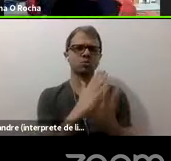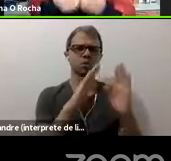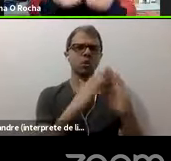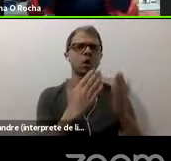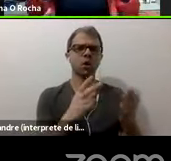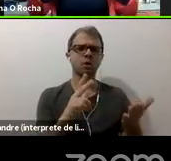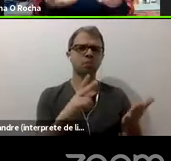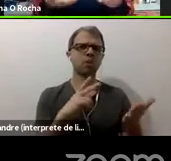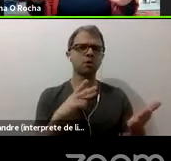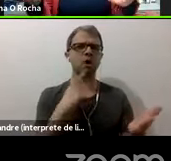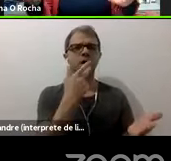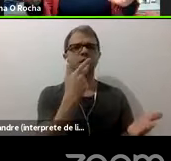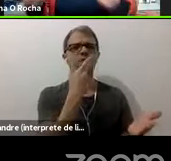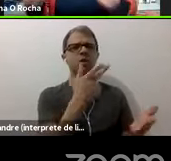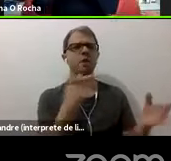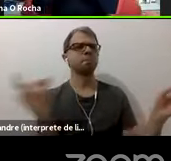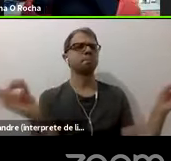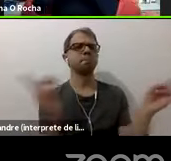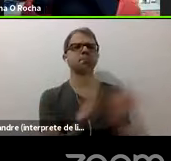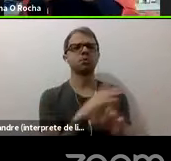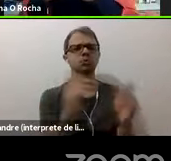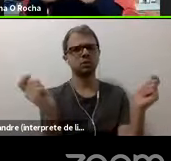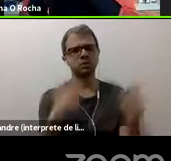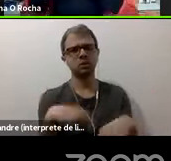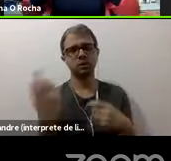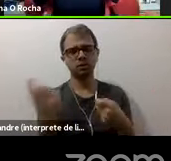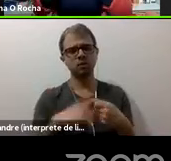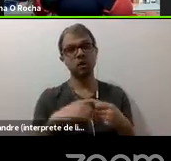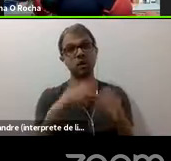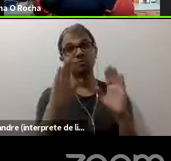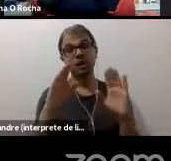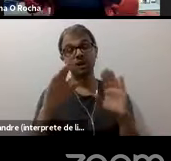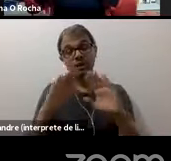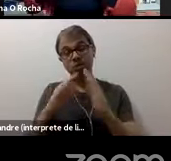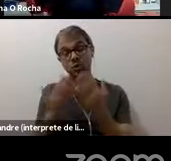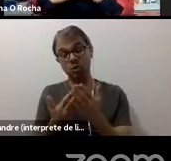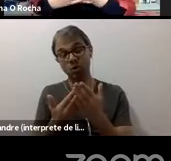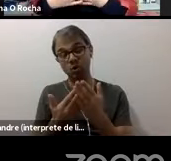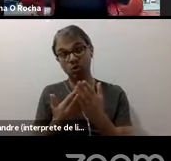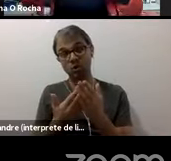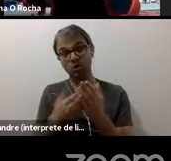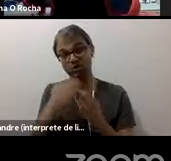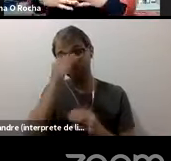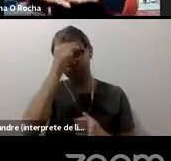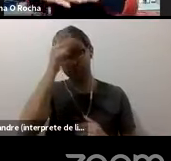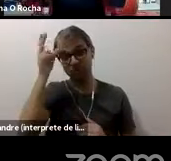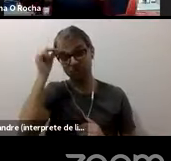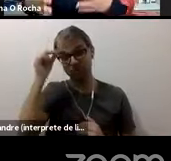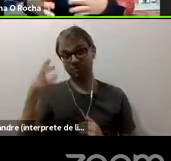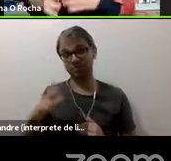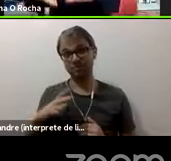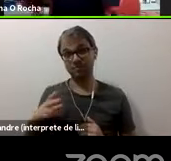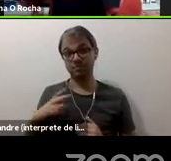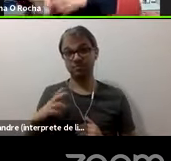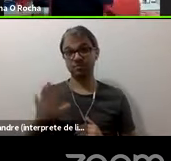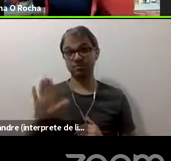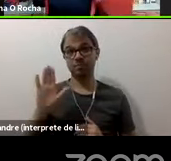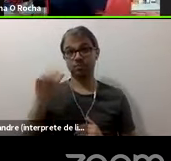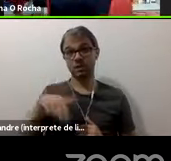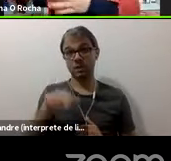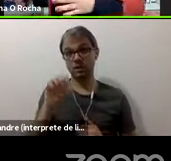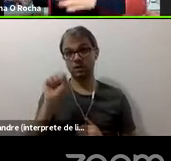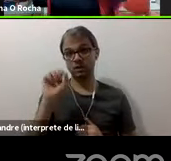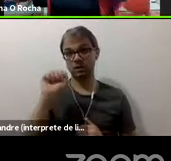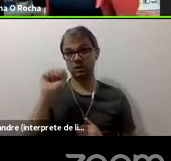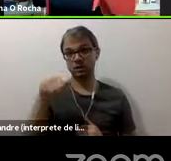dificuldade, que é a dificuldade que a Sandra coloca, quem é de escola pública sabe. Eu disse, eu estou num município que tem uma renda per capita alta. A gente está falando de Santana